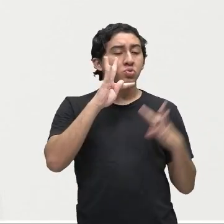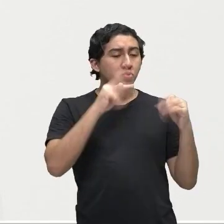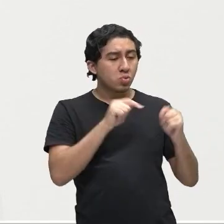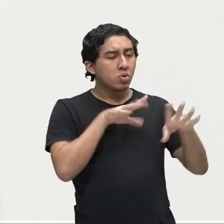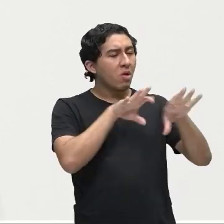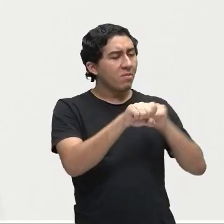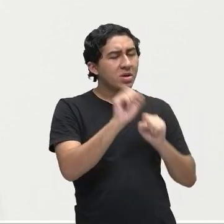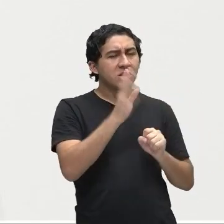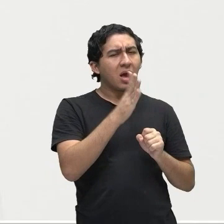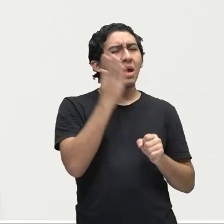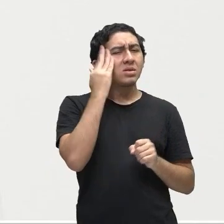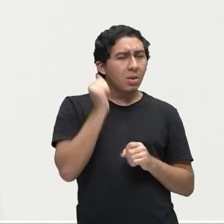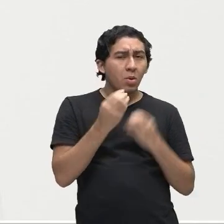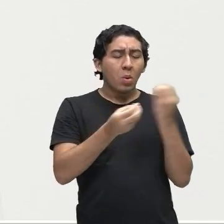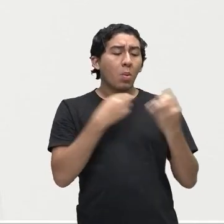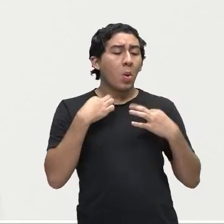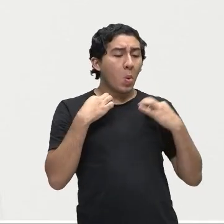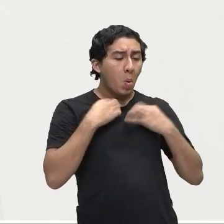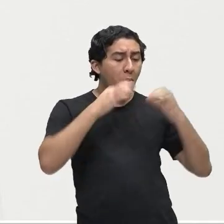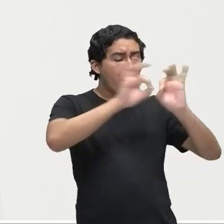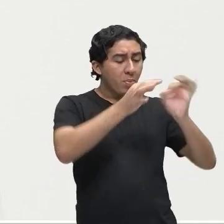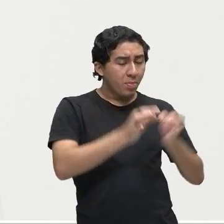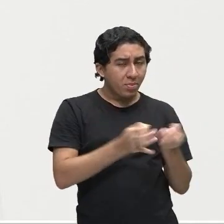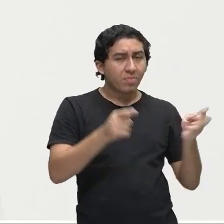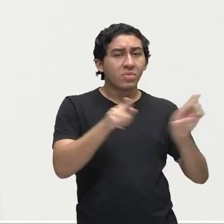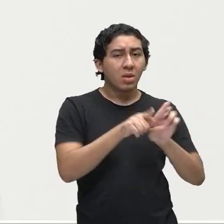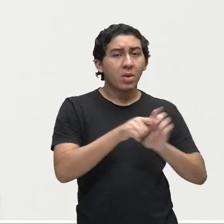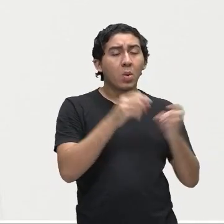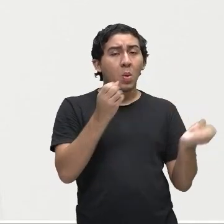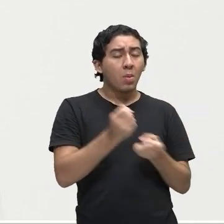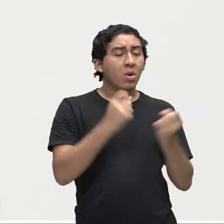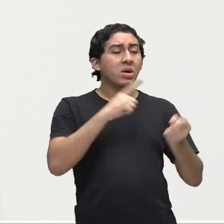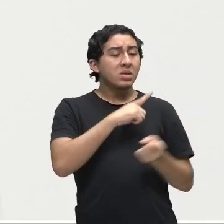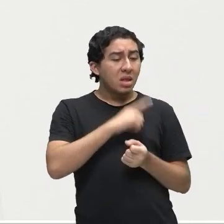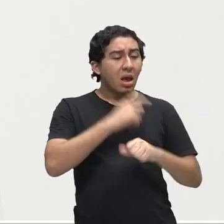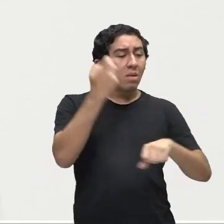como costurar uma roupa, como fazer uma arma, como fazer uma